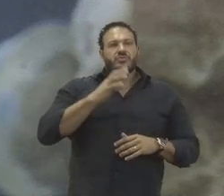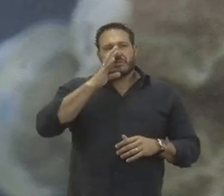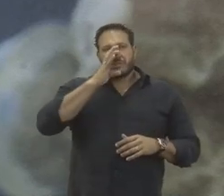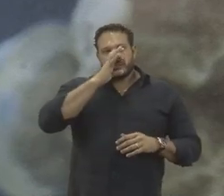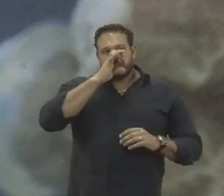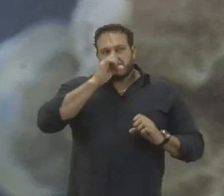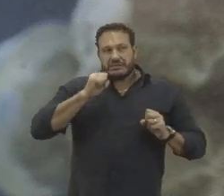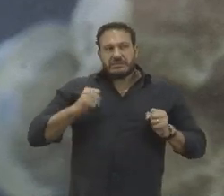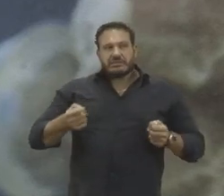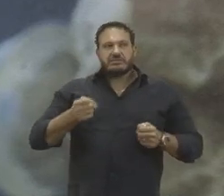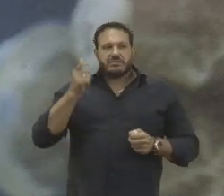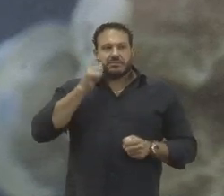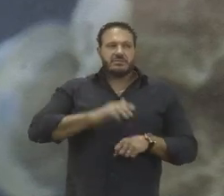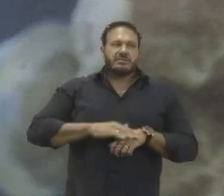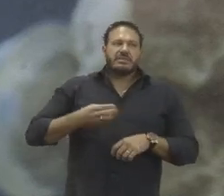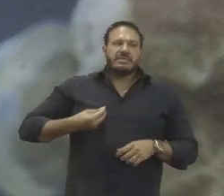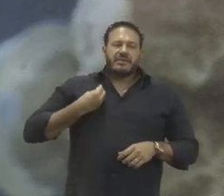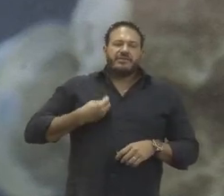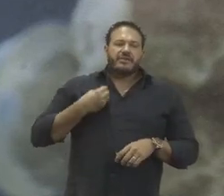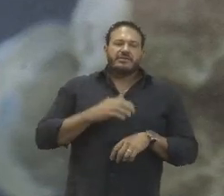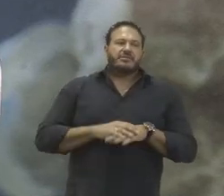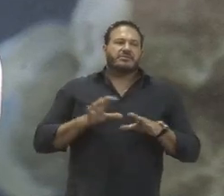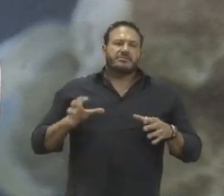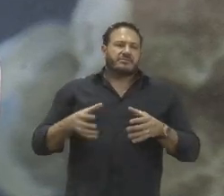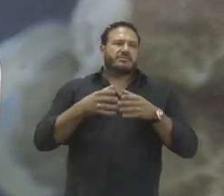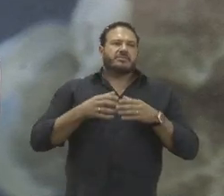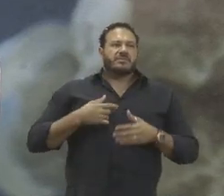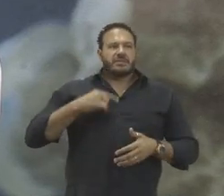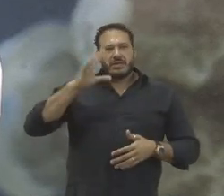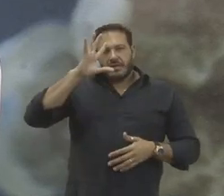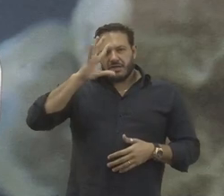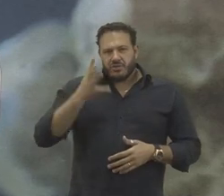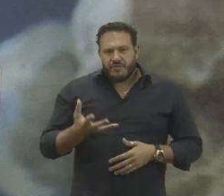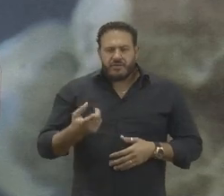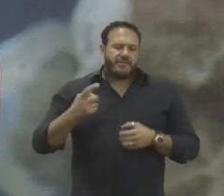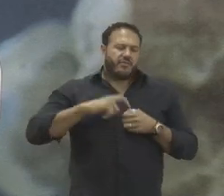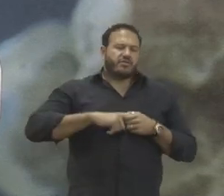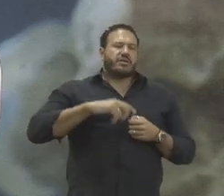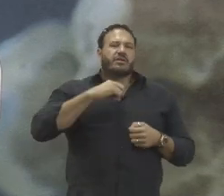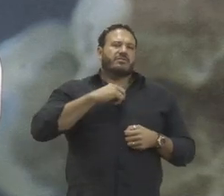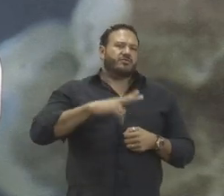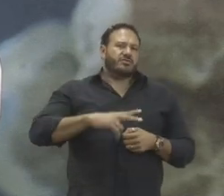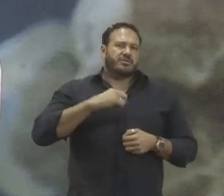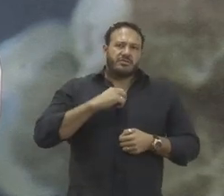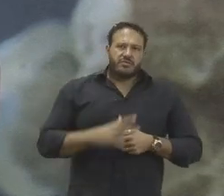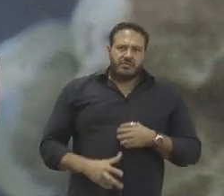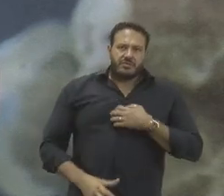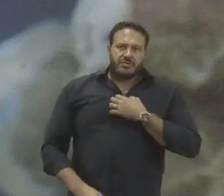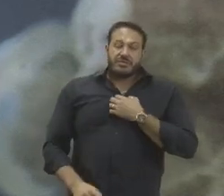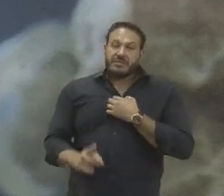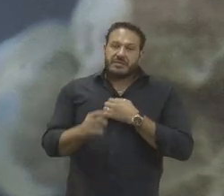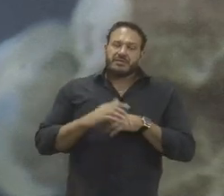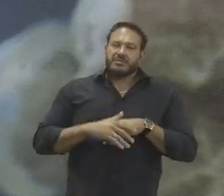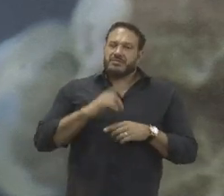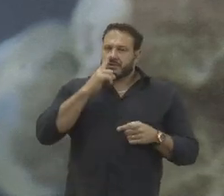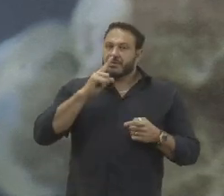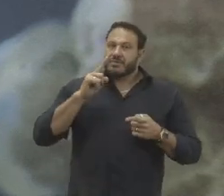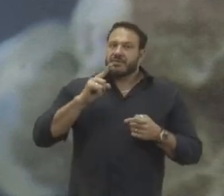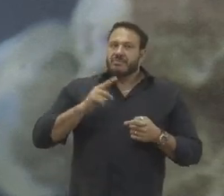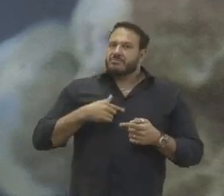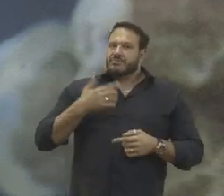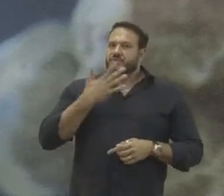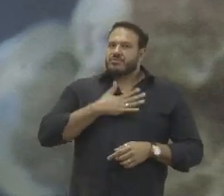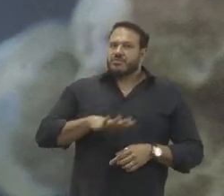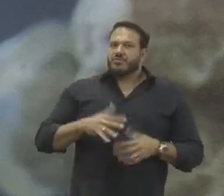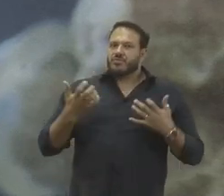própria vida eles se amotinaram e resolveram voltar para Portugal e a cont contragosto do Bartolomeu diz